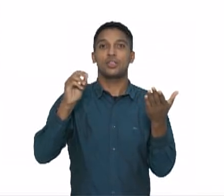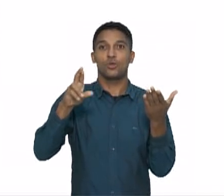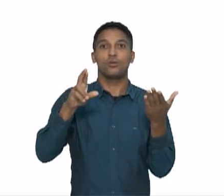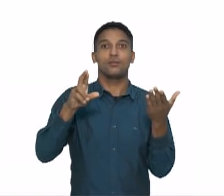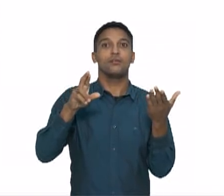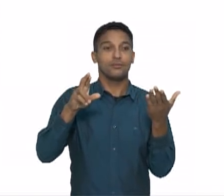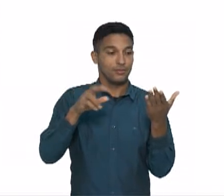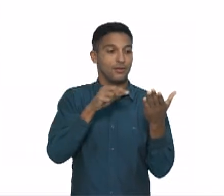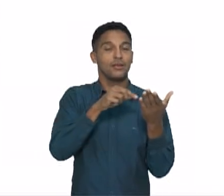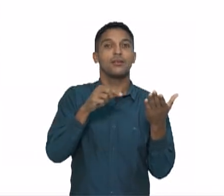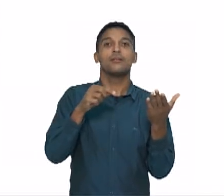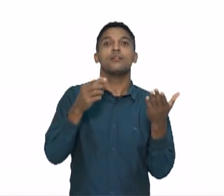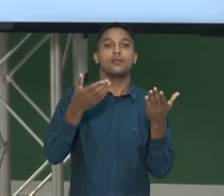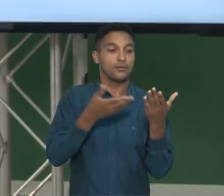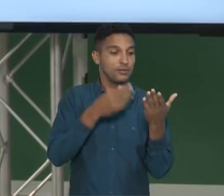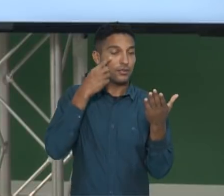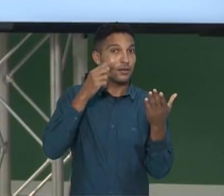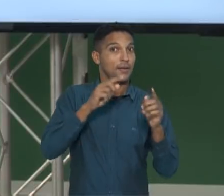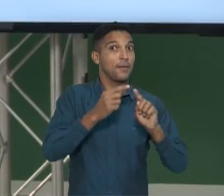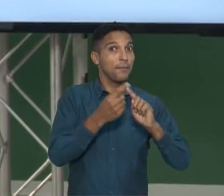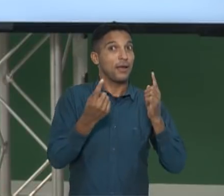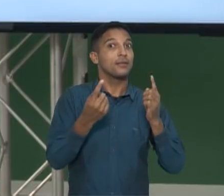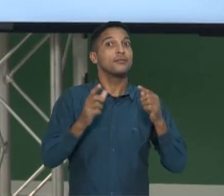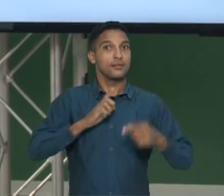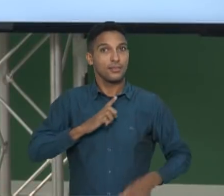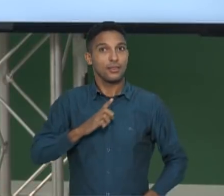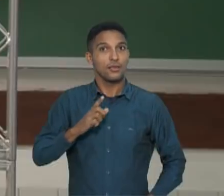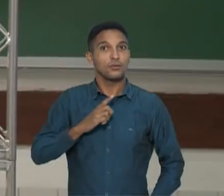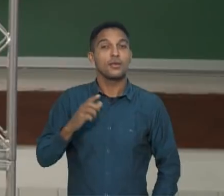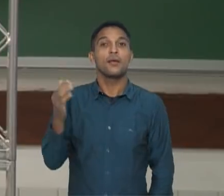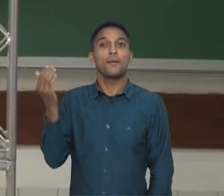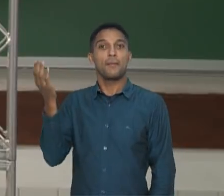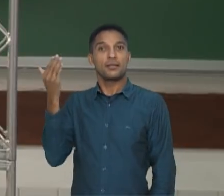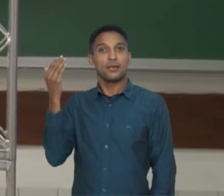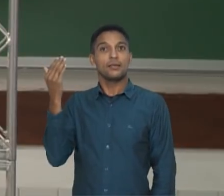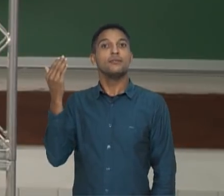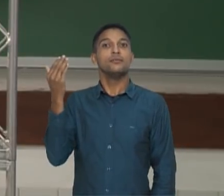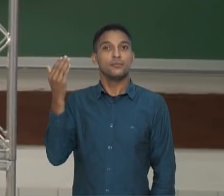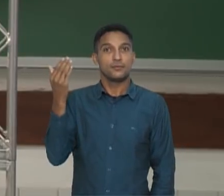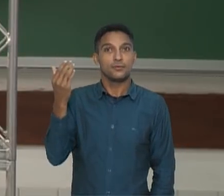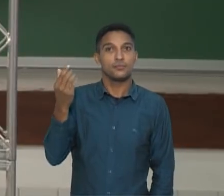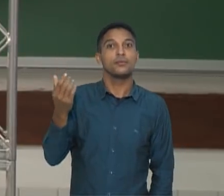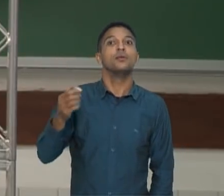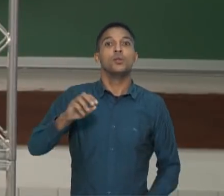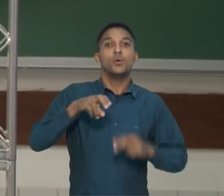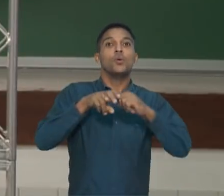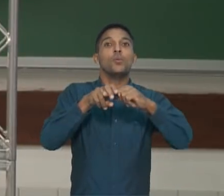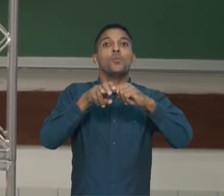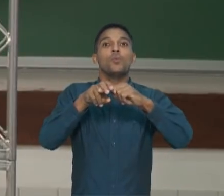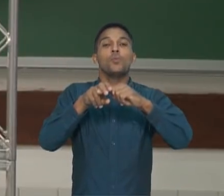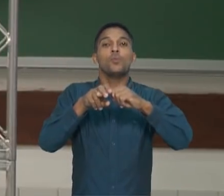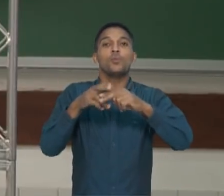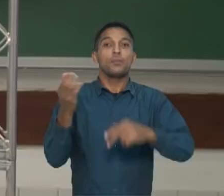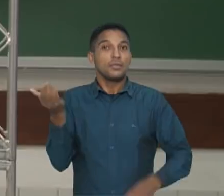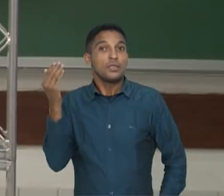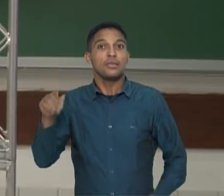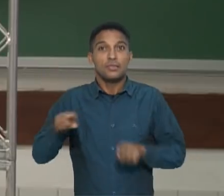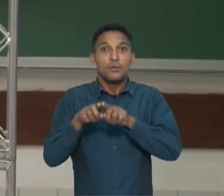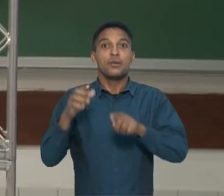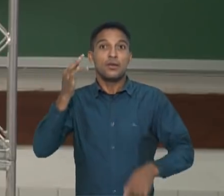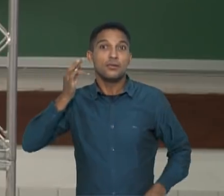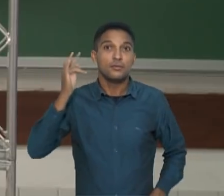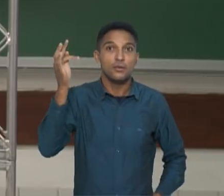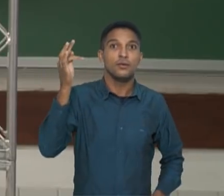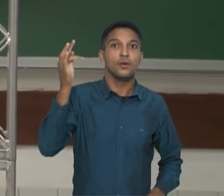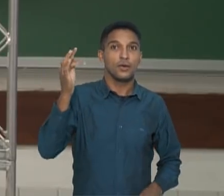e o futuro dos personagens e os seus pensamentos. Por isso que a gente chama de narrador onisciente, certo? O